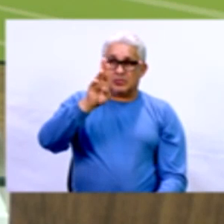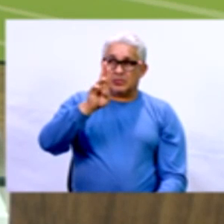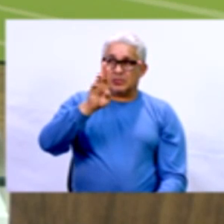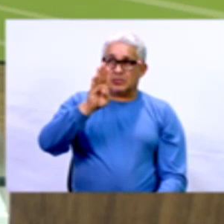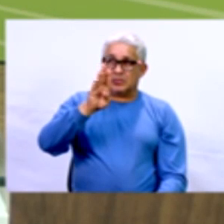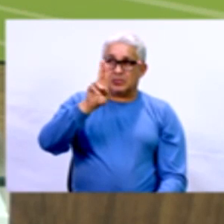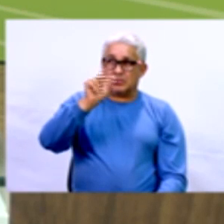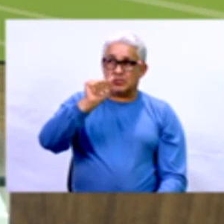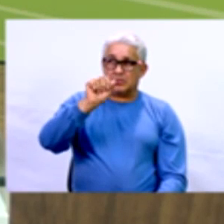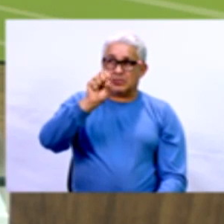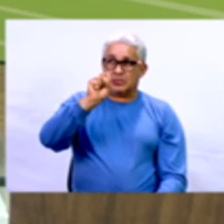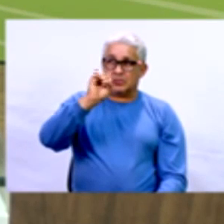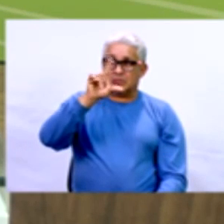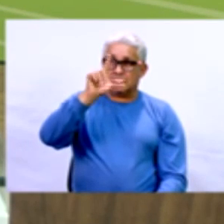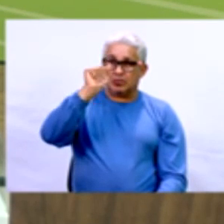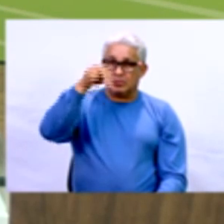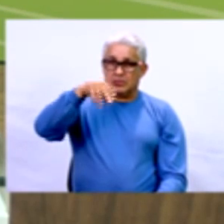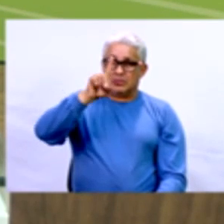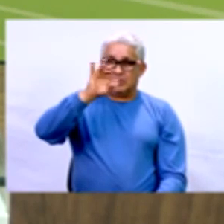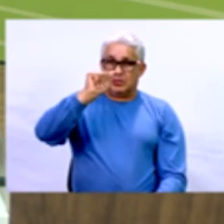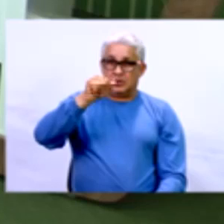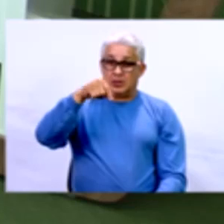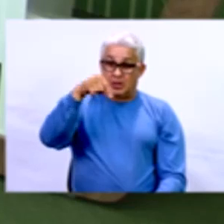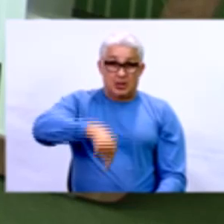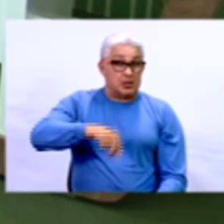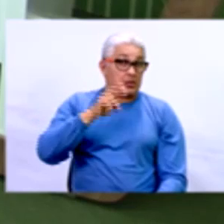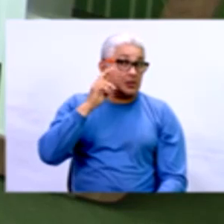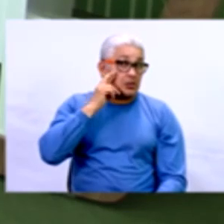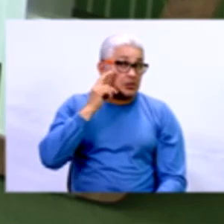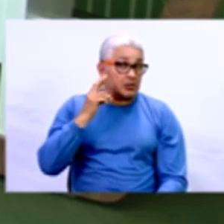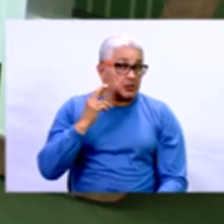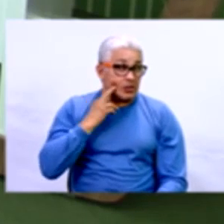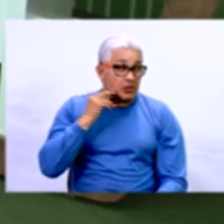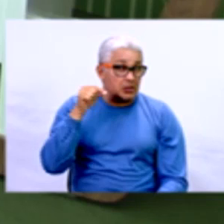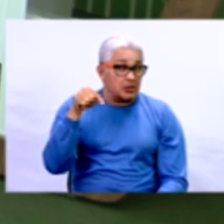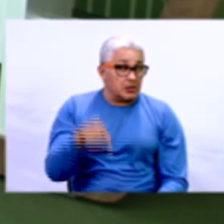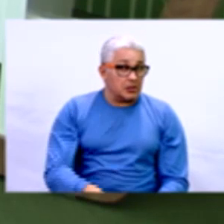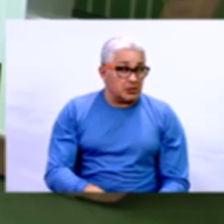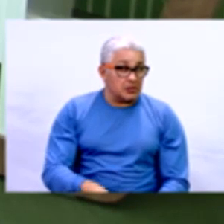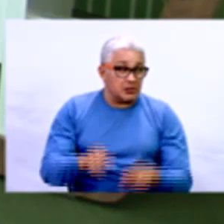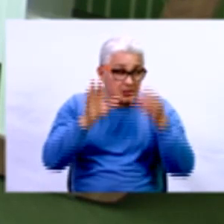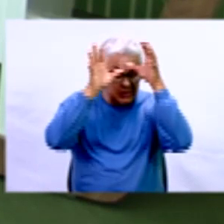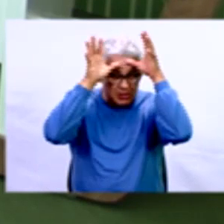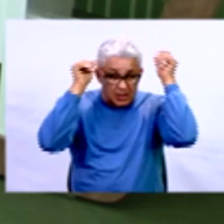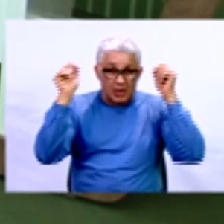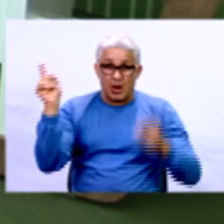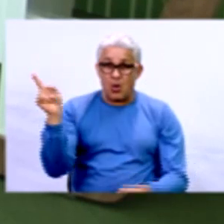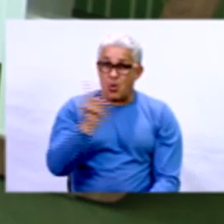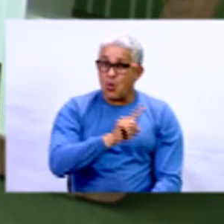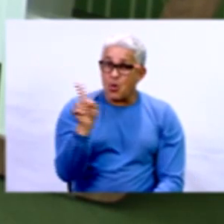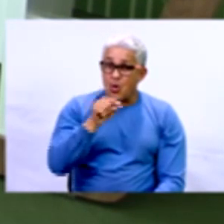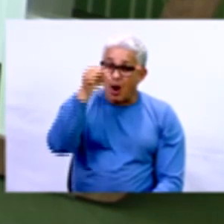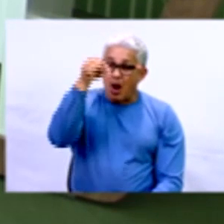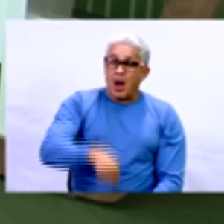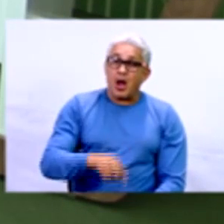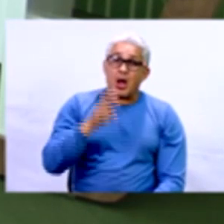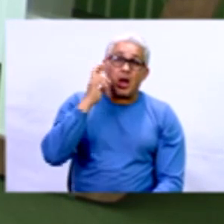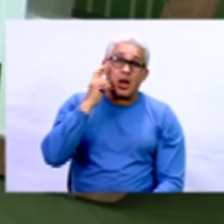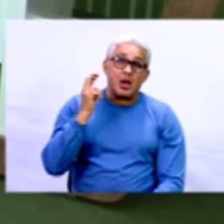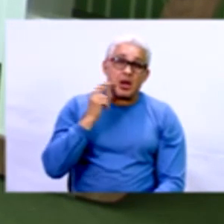Fica em Rondônia, eles pediram para a gente... Ah, Nova Brasilândia não é no Acre, Nova Brasilândia do Oeste é em